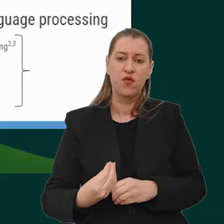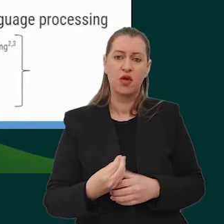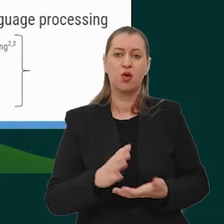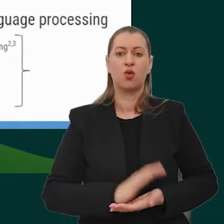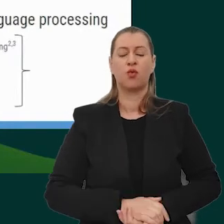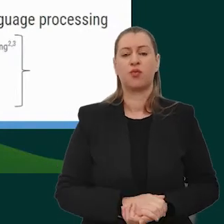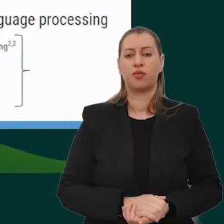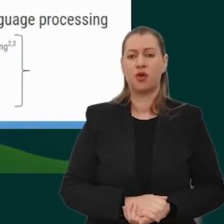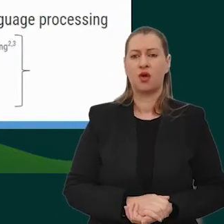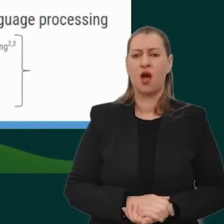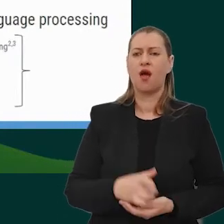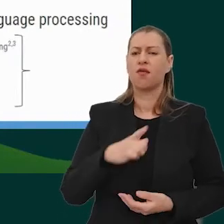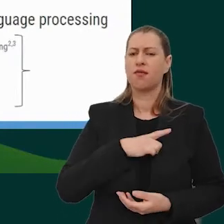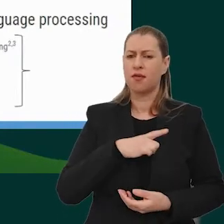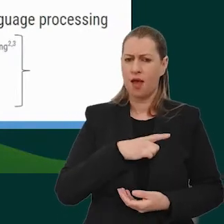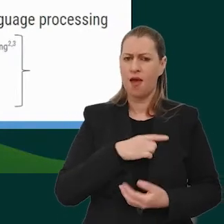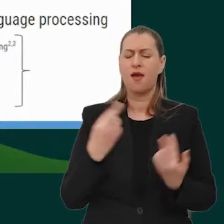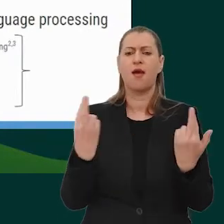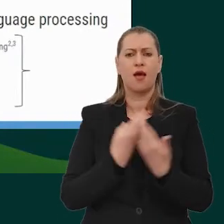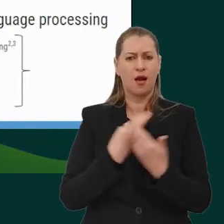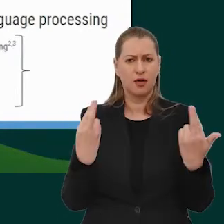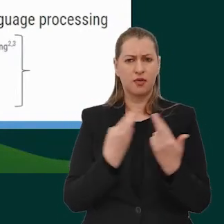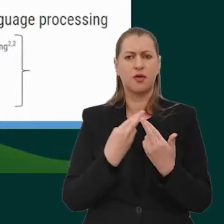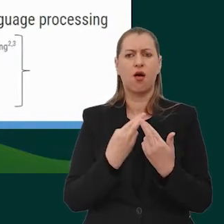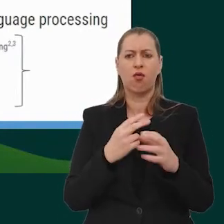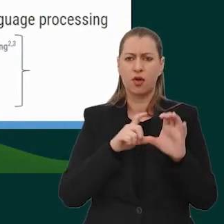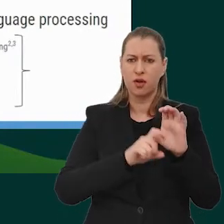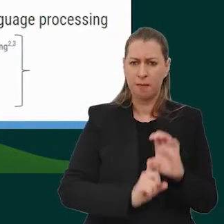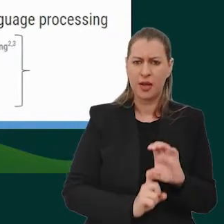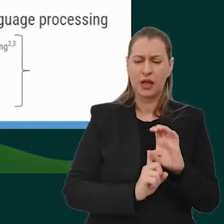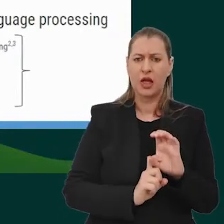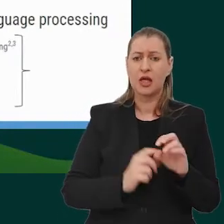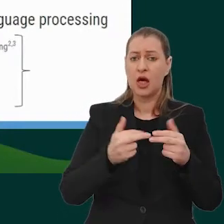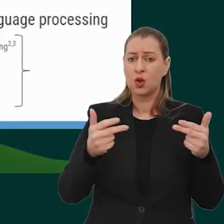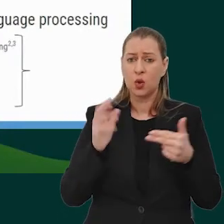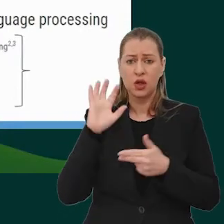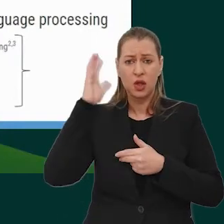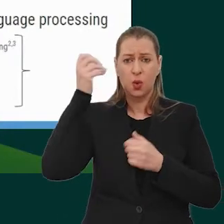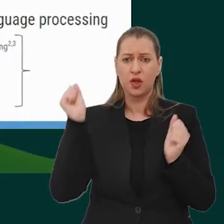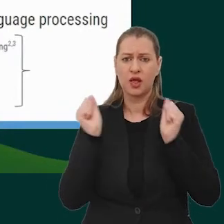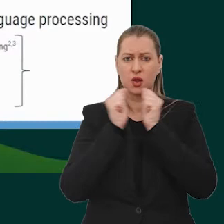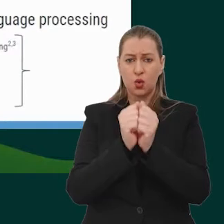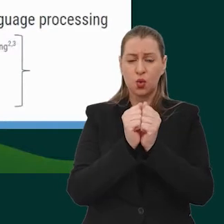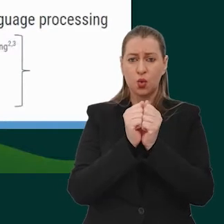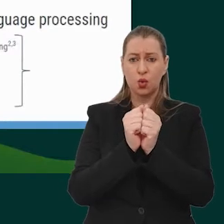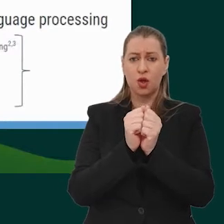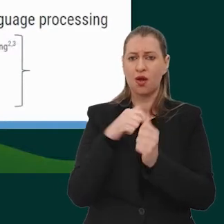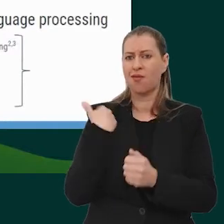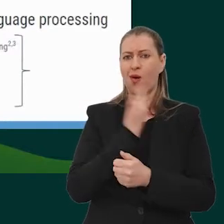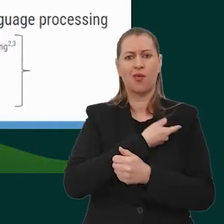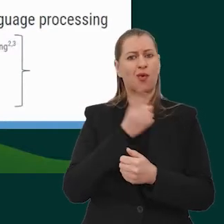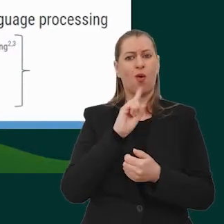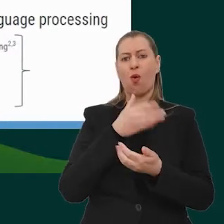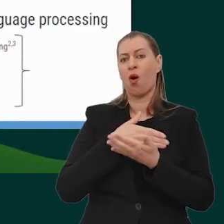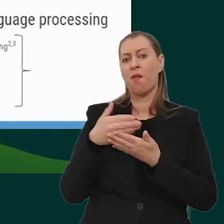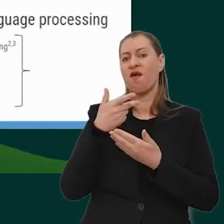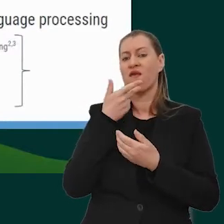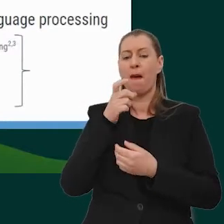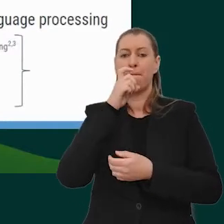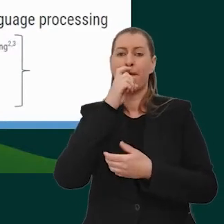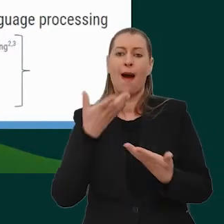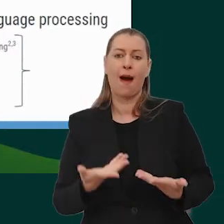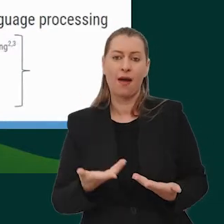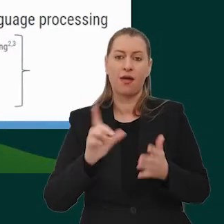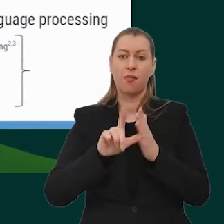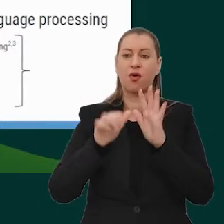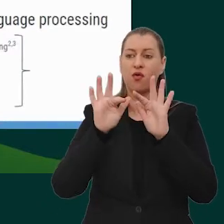gente tem algumas relações e dependências, que as coisas acontecem juntas. A gente não começa falando pai, e